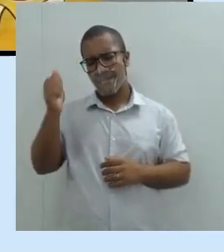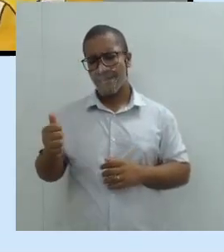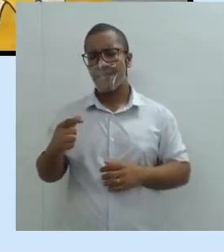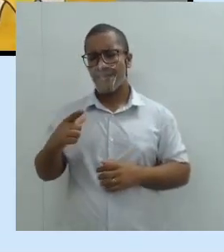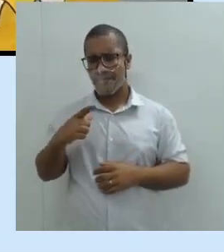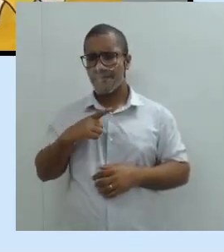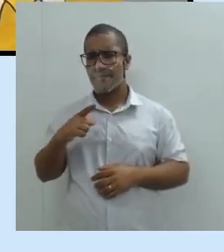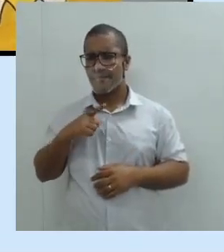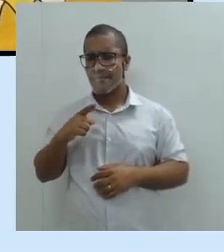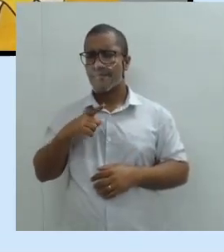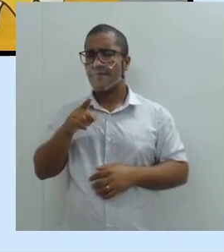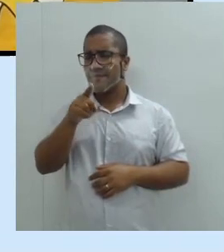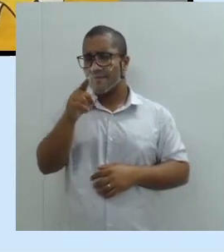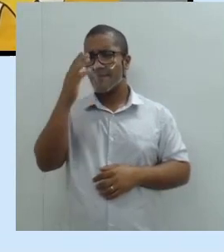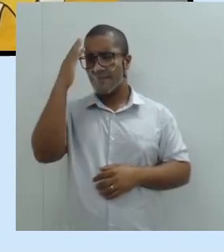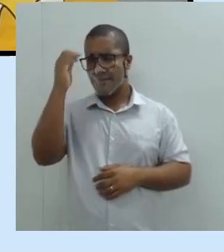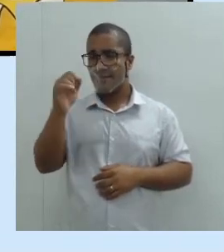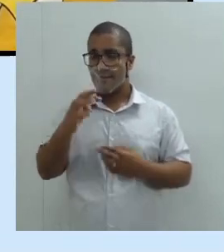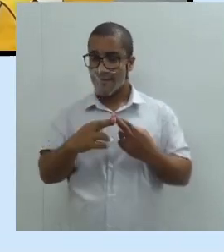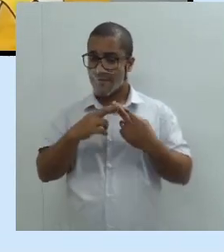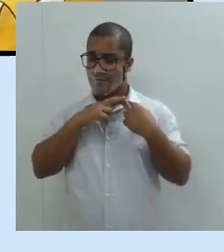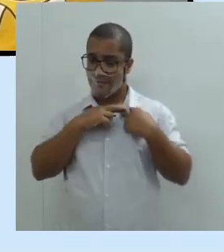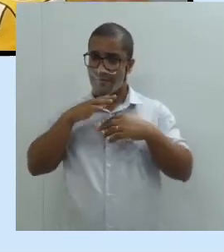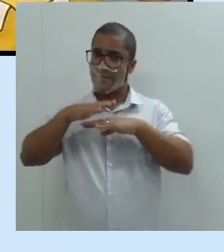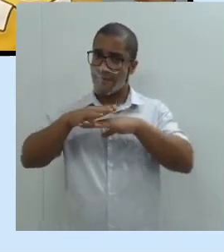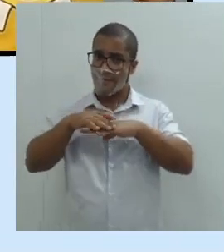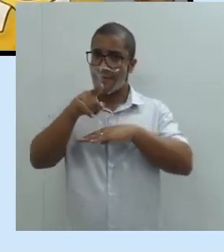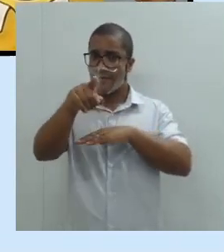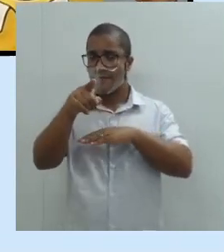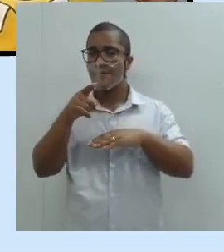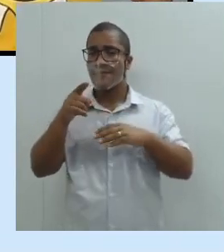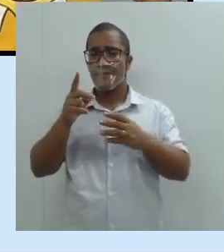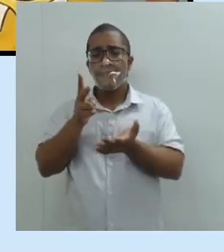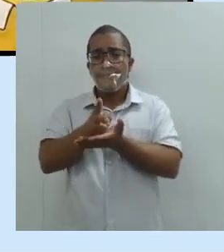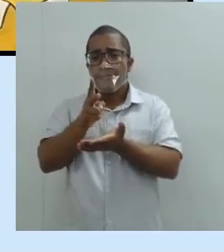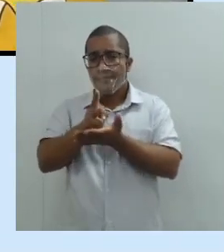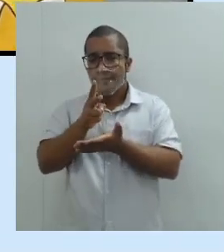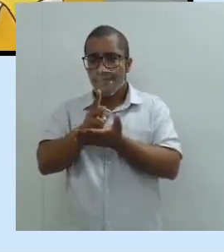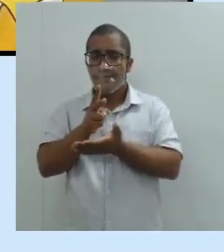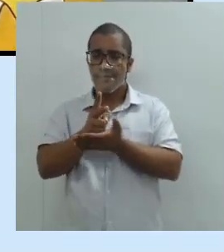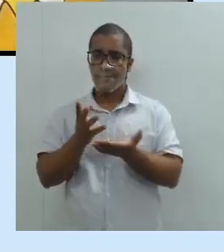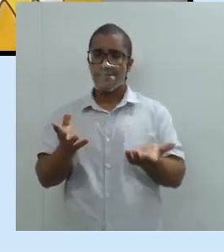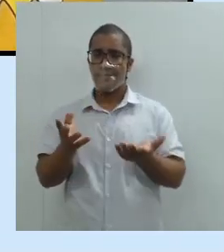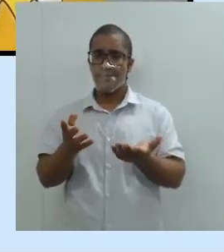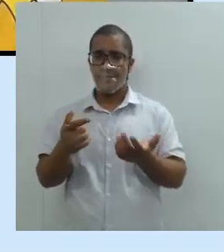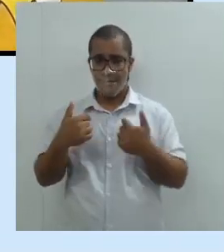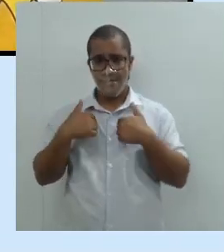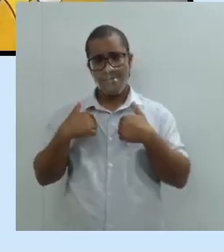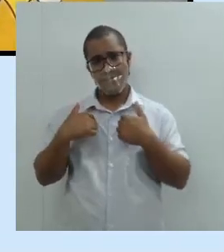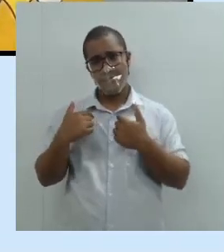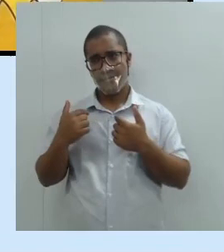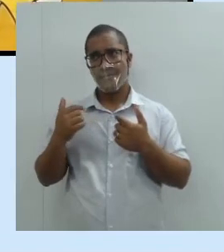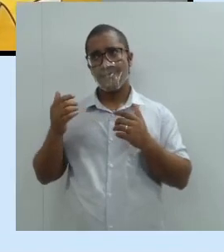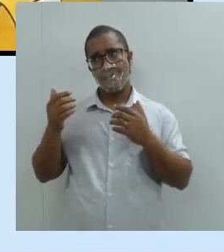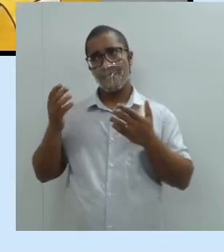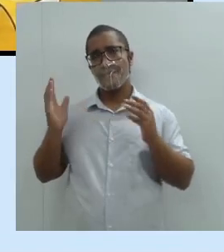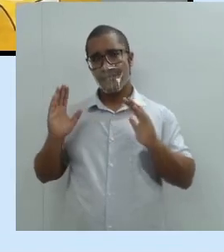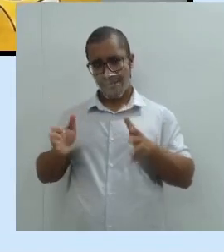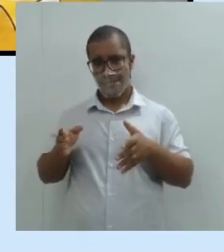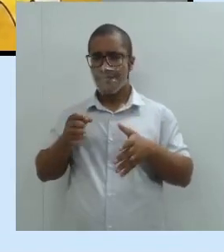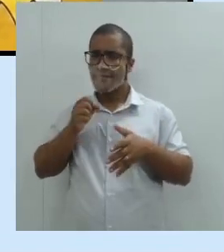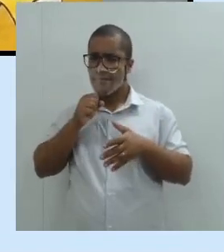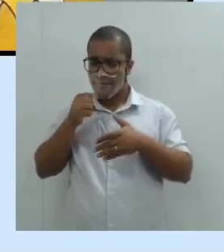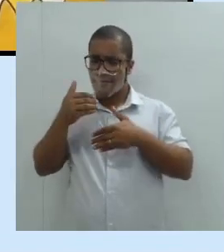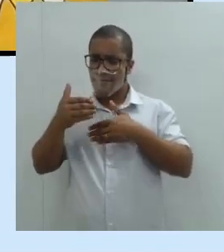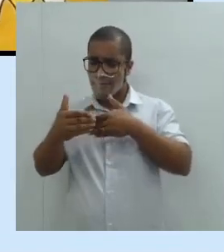bem que você será responsável por manter essa preservação. Minha juventude está passando, a geração da gente aqui está